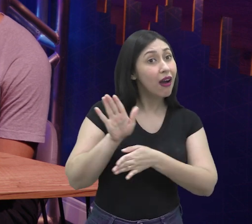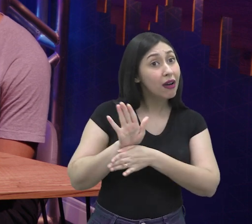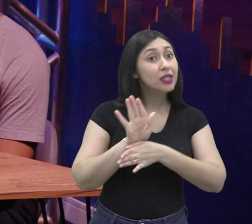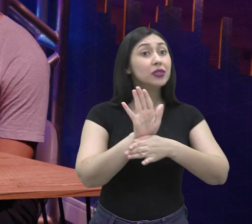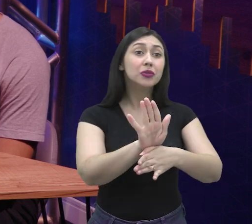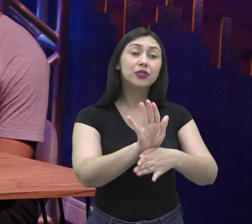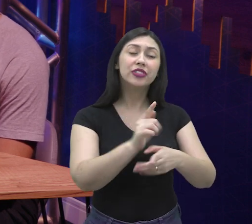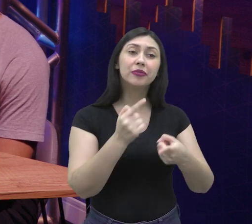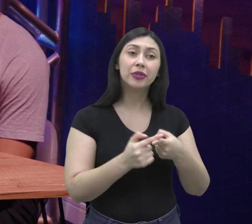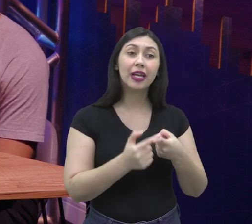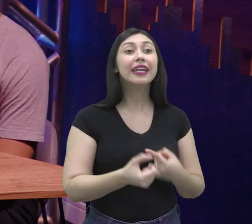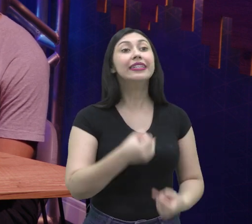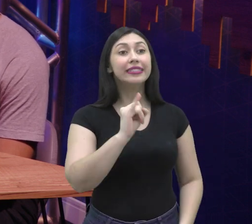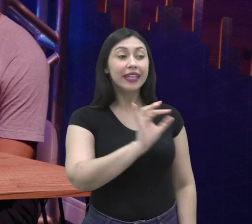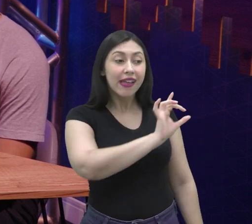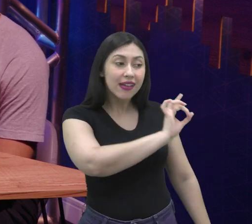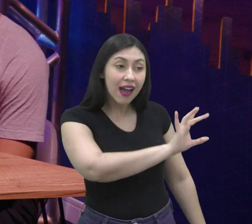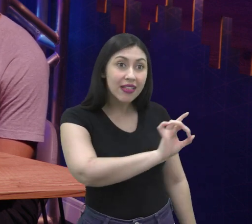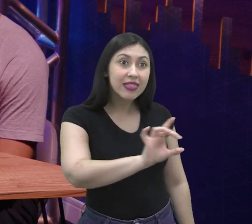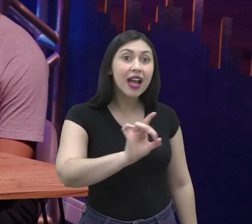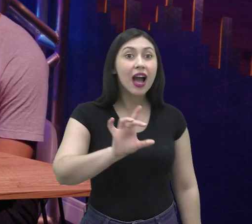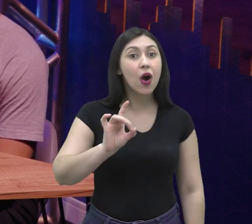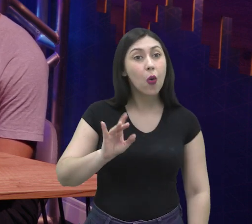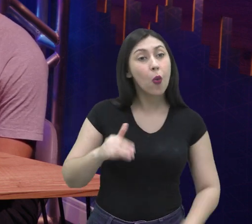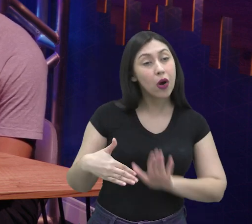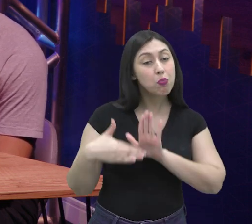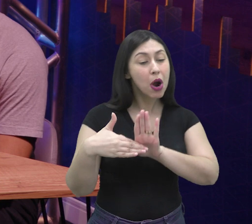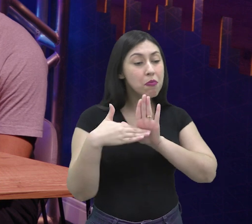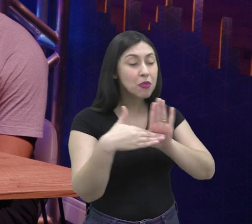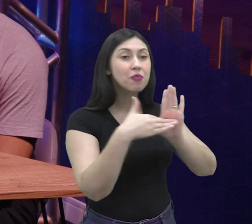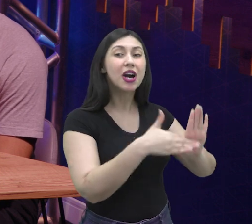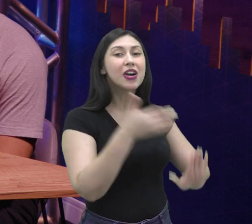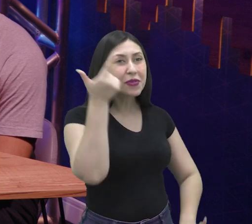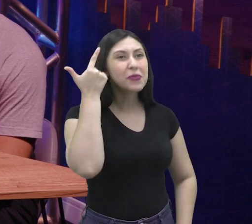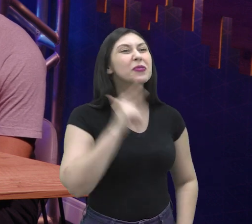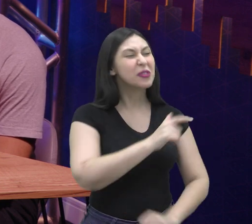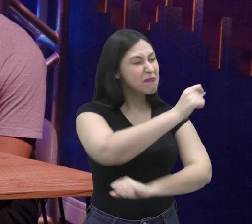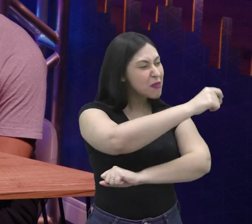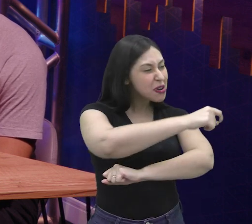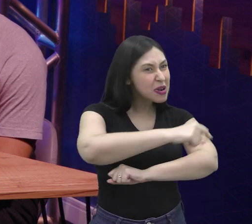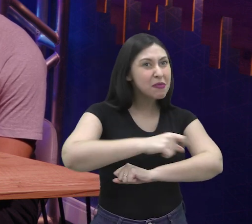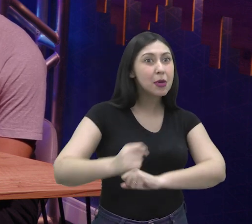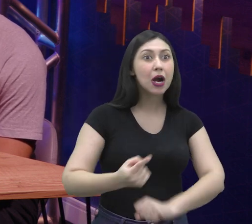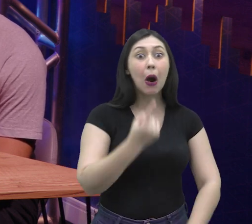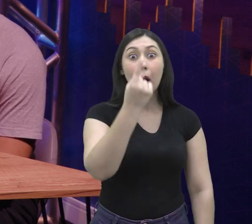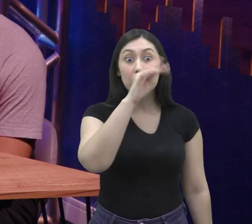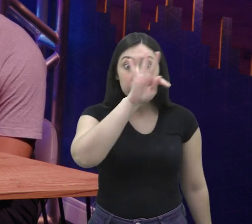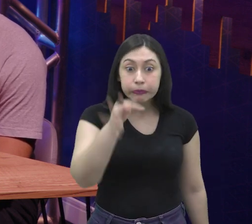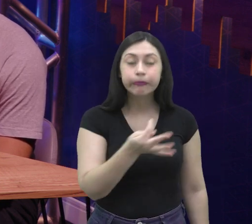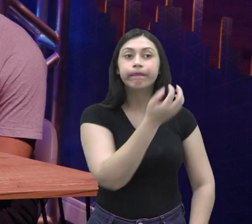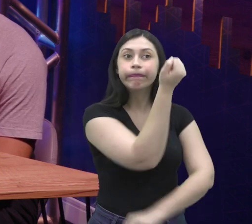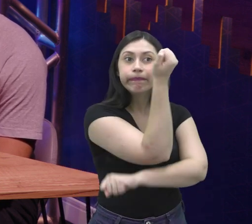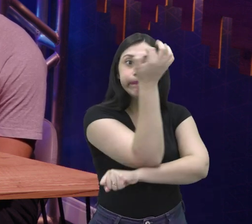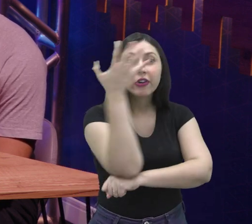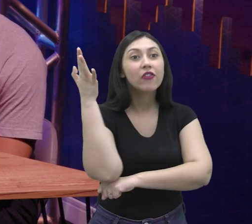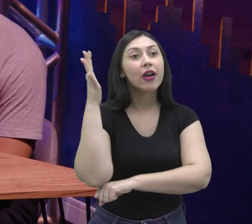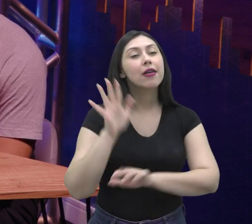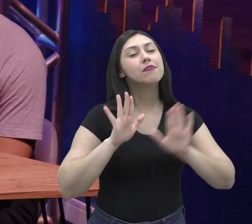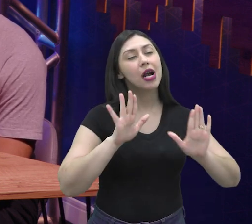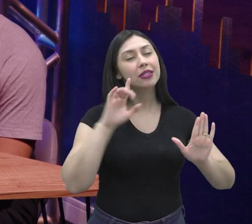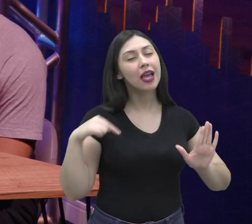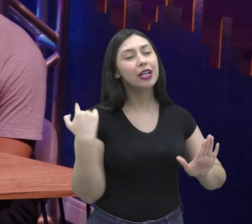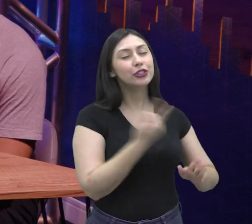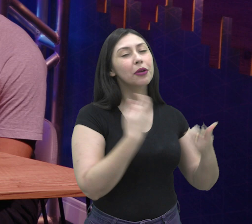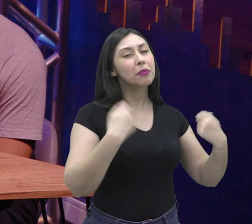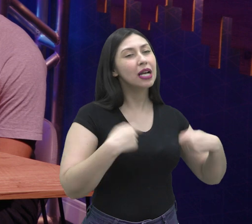Ajude também, porque, né, se todo mundo fizer um pouquinho, a gente consegue plantar, né, esse 1 trilhão de árvores aqui no Brasil. Mas todo mundo